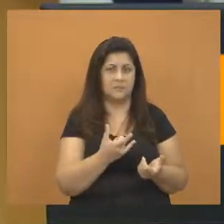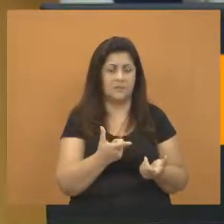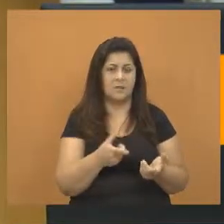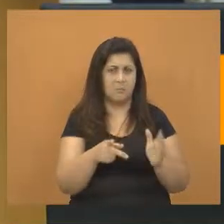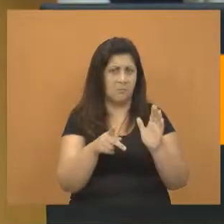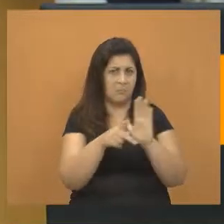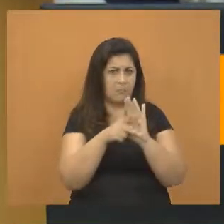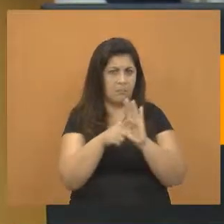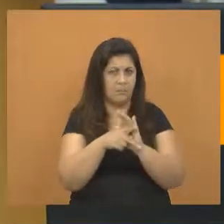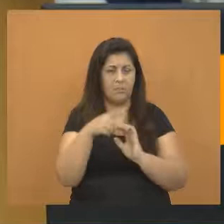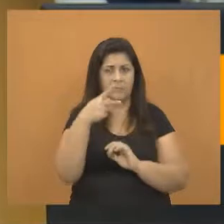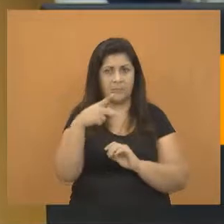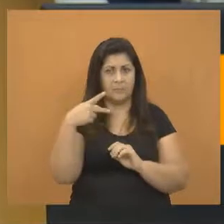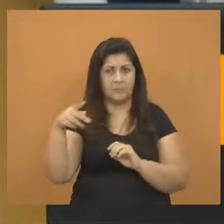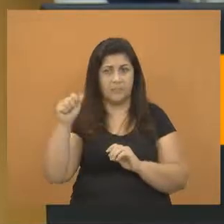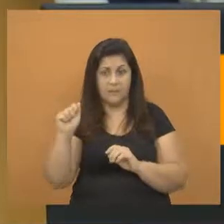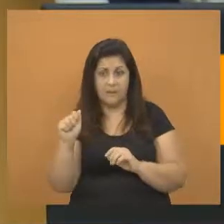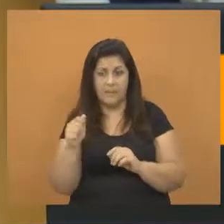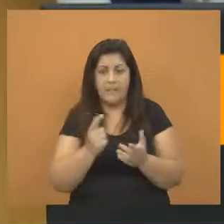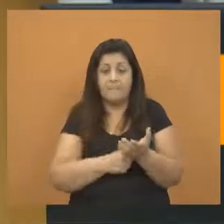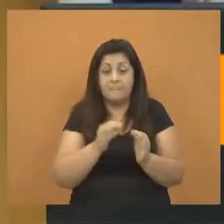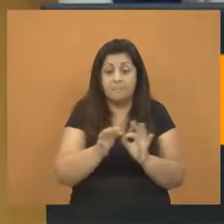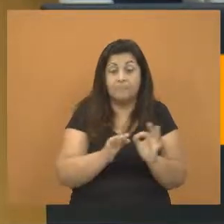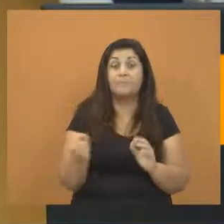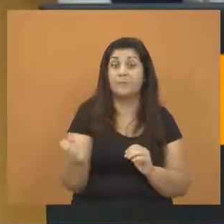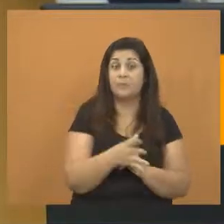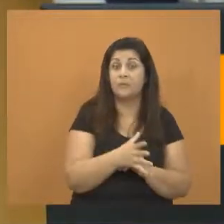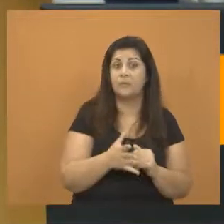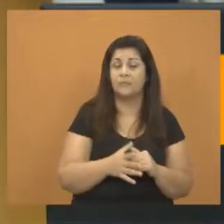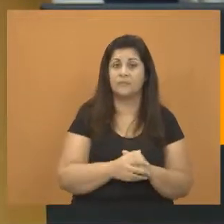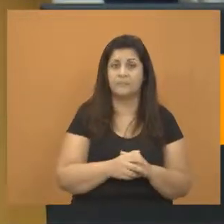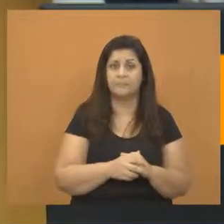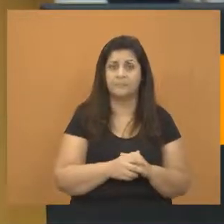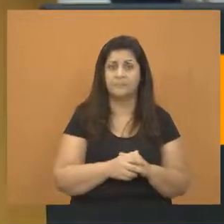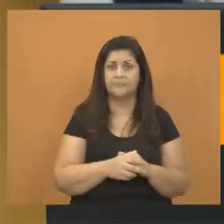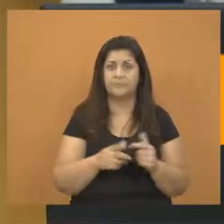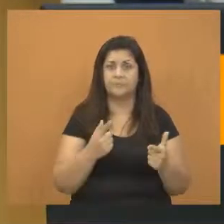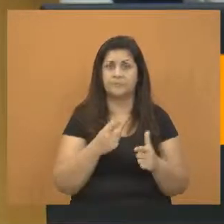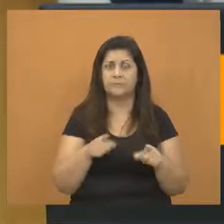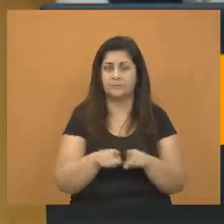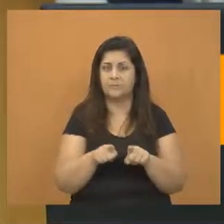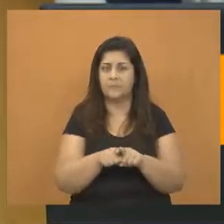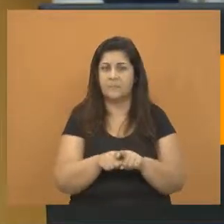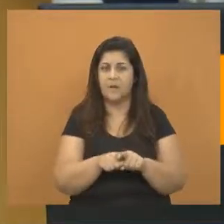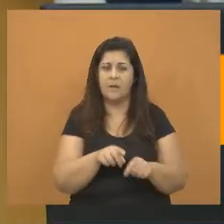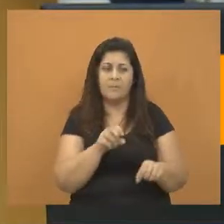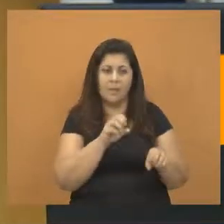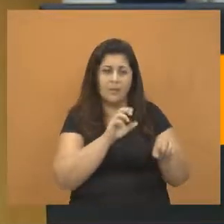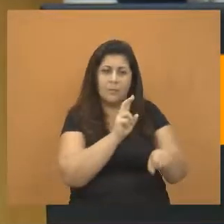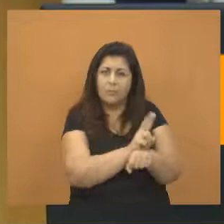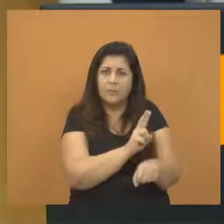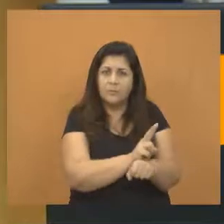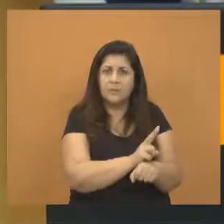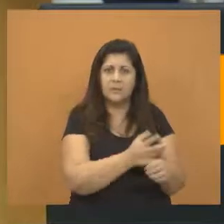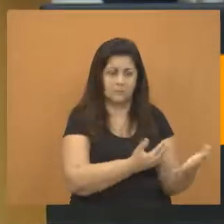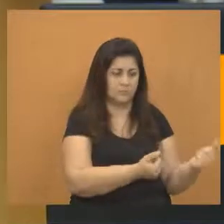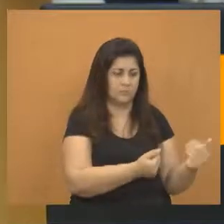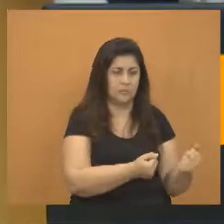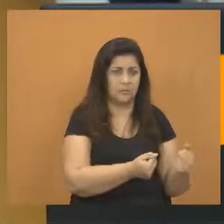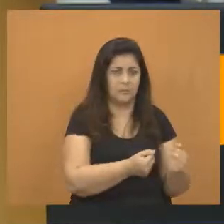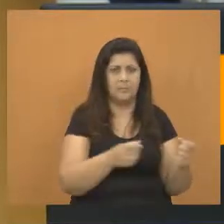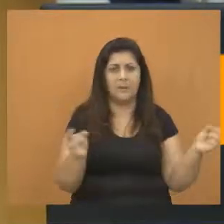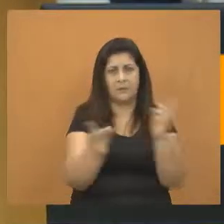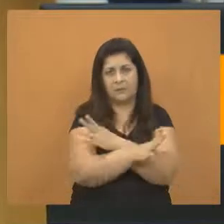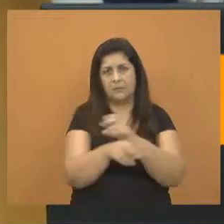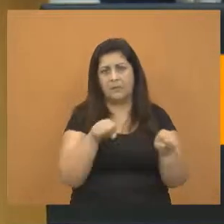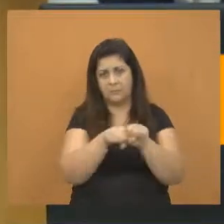aqui projetos inovadores e projetos de ocupação da nossa juventude para que a gente diminua o índice de